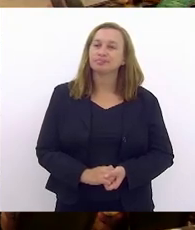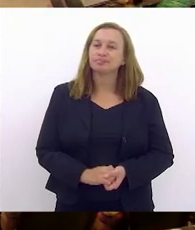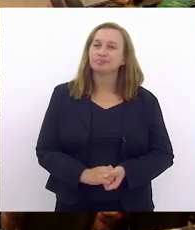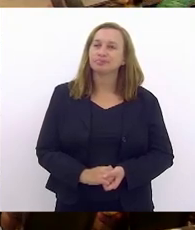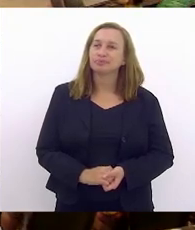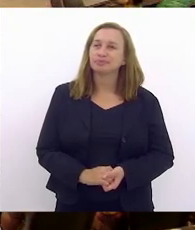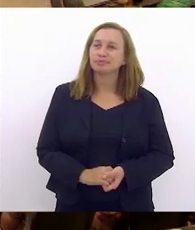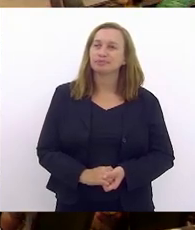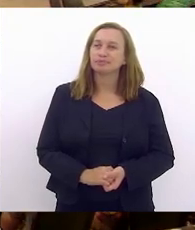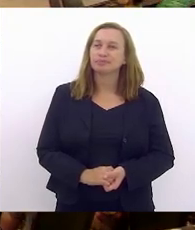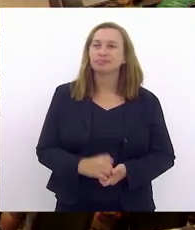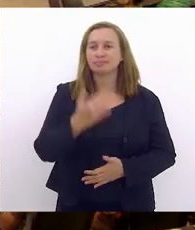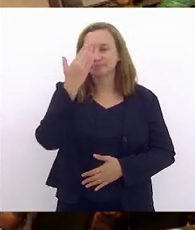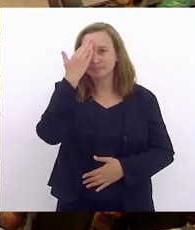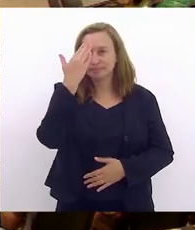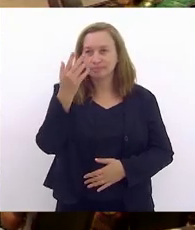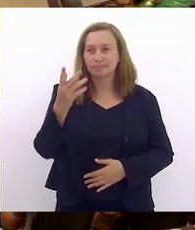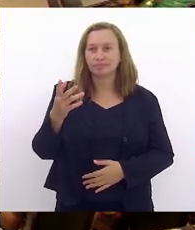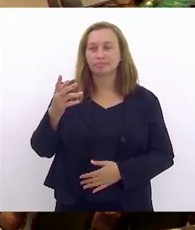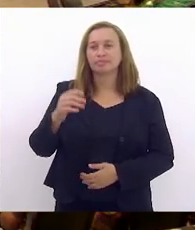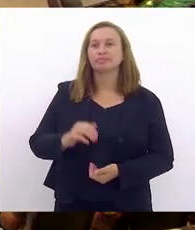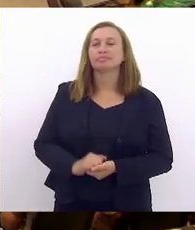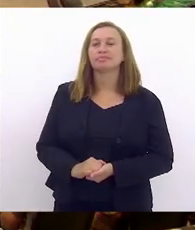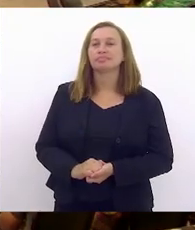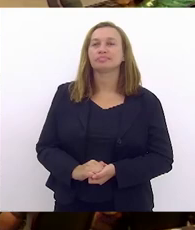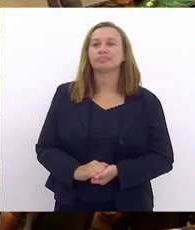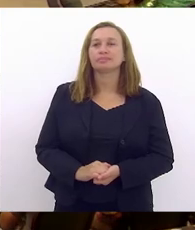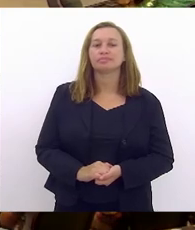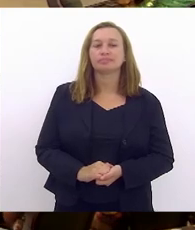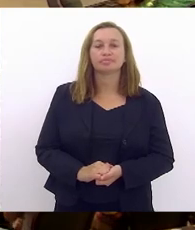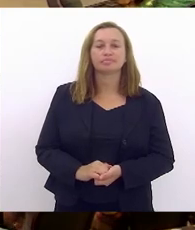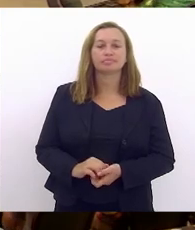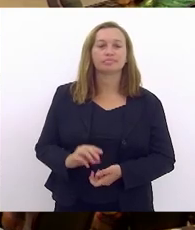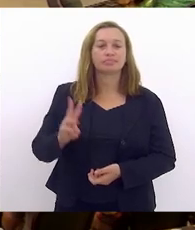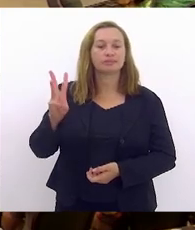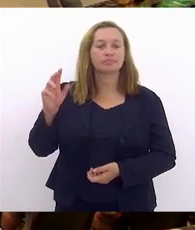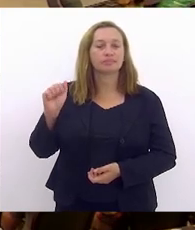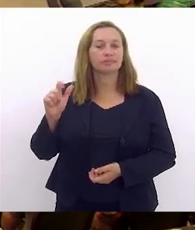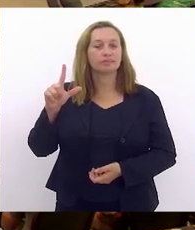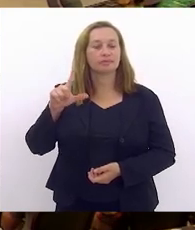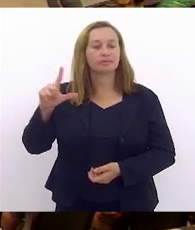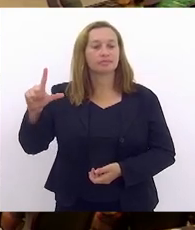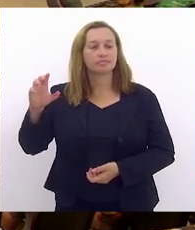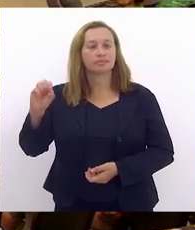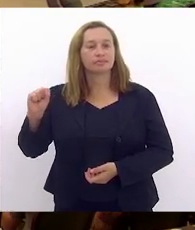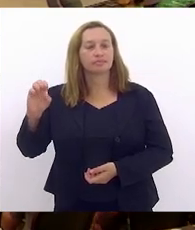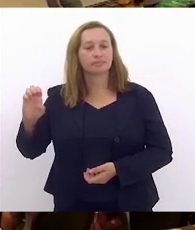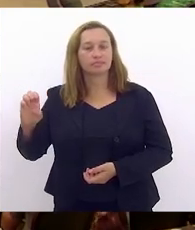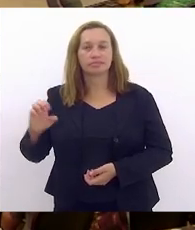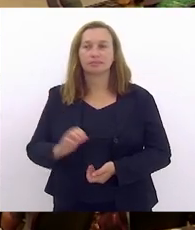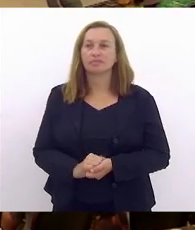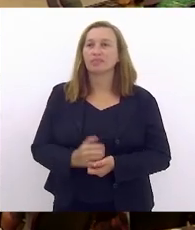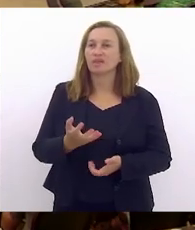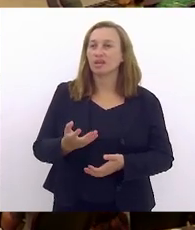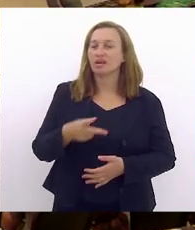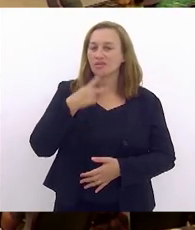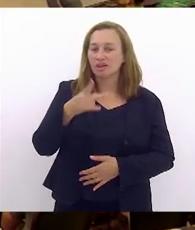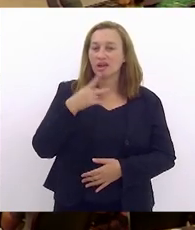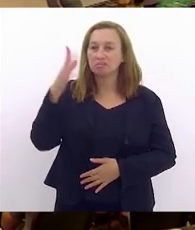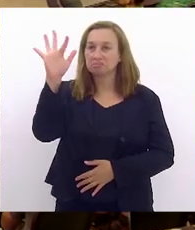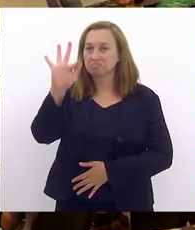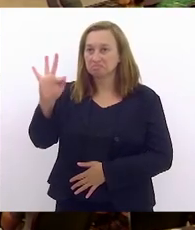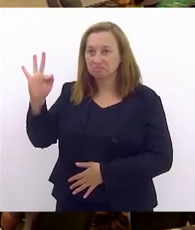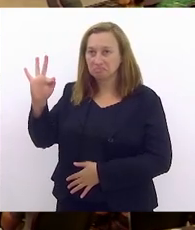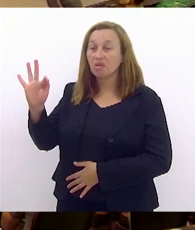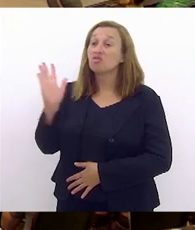Muito obrigado, presidente Wallace Palhares. Olha aqui, eu quero dizer que essa federação já